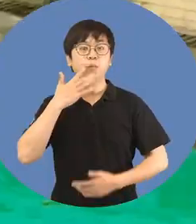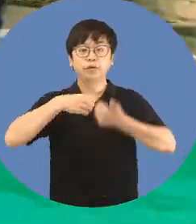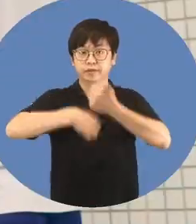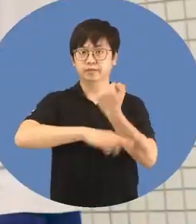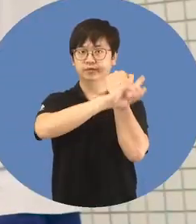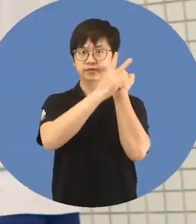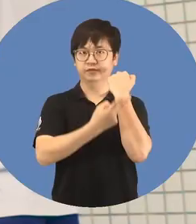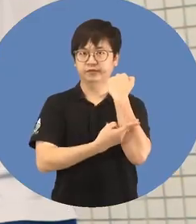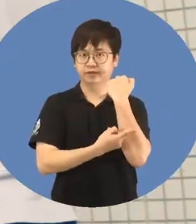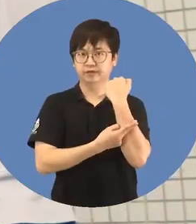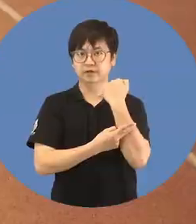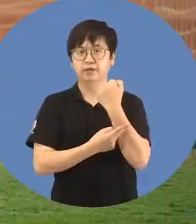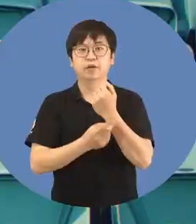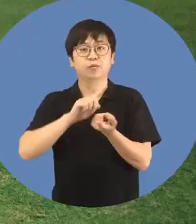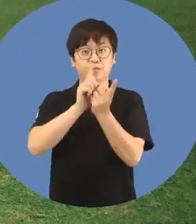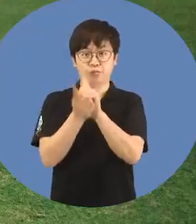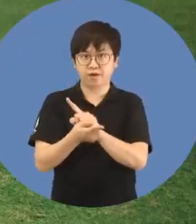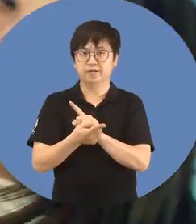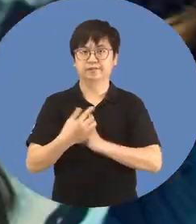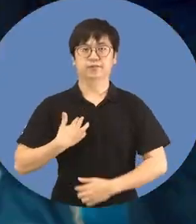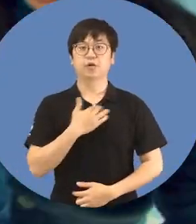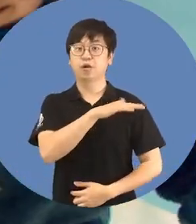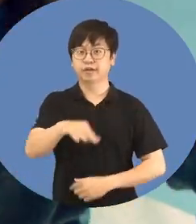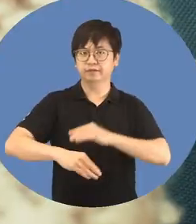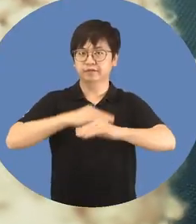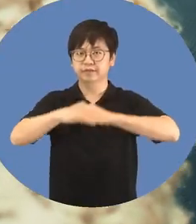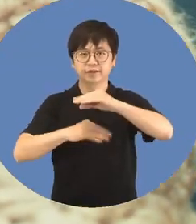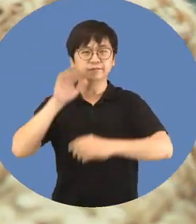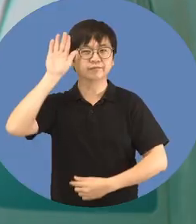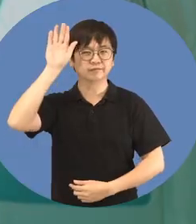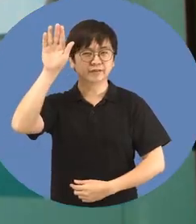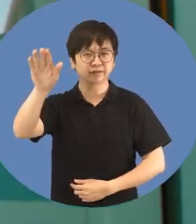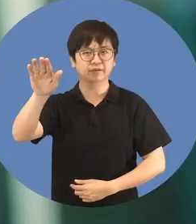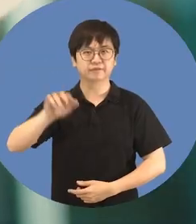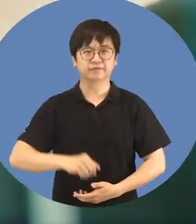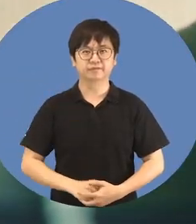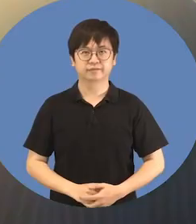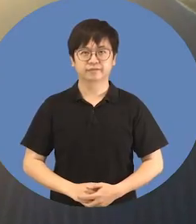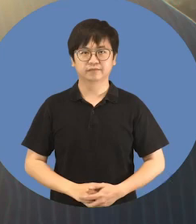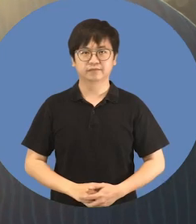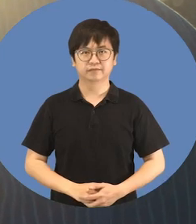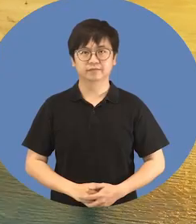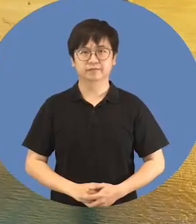Com a Lei Básica de Macau, é criado para nós um futuro com infinitas possibilidades.